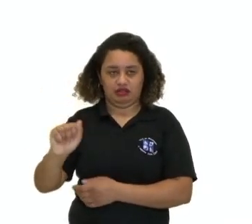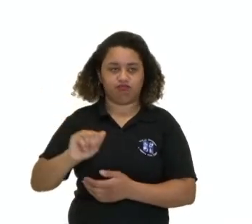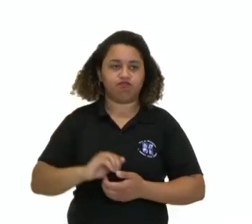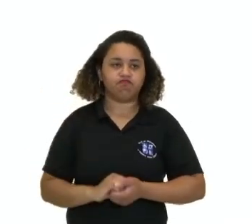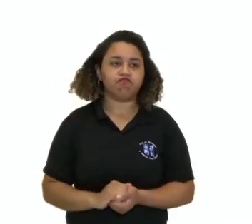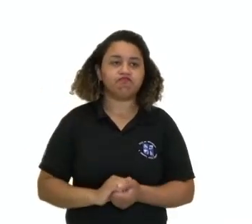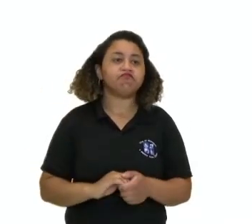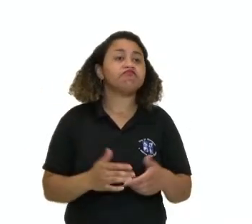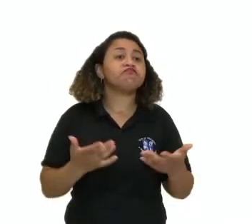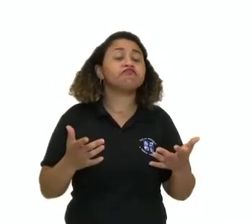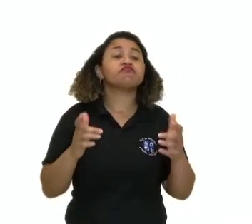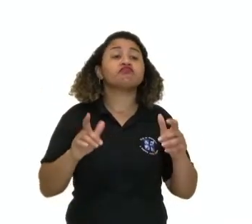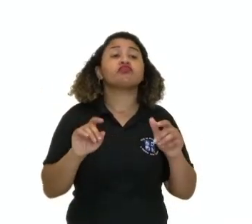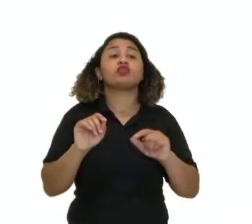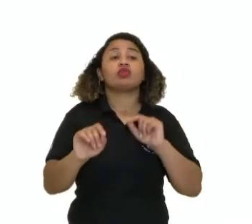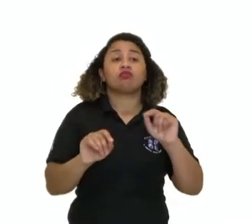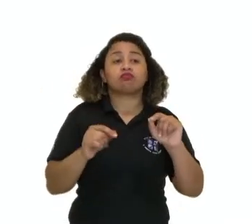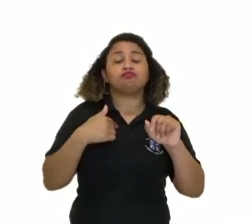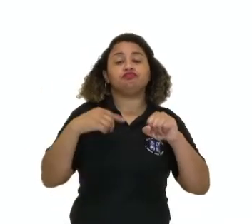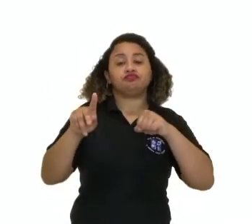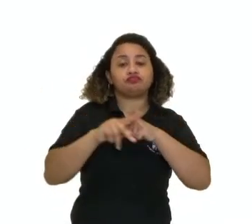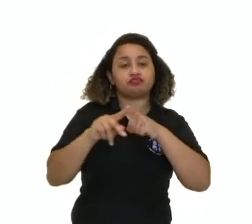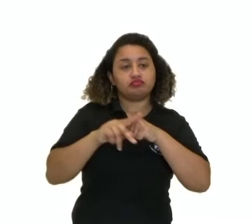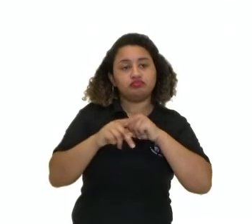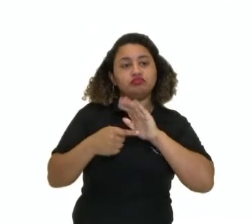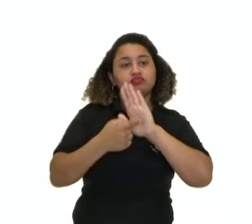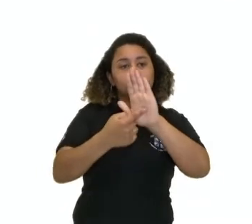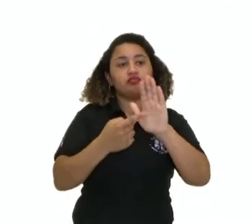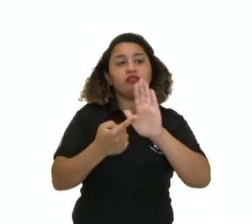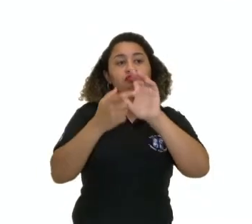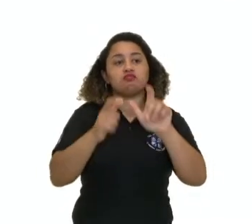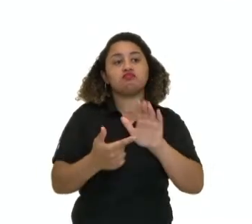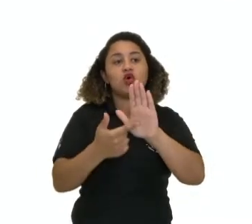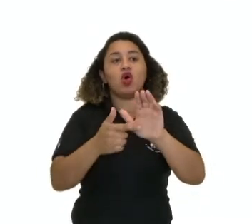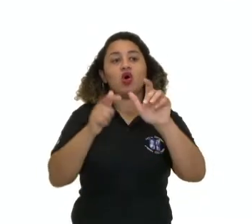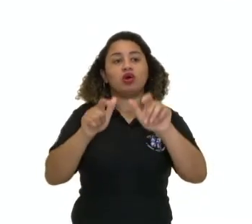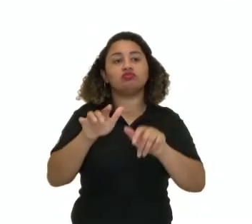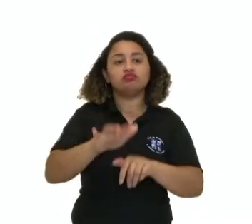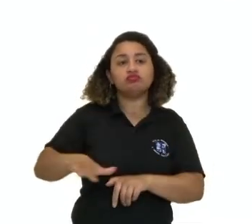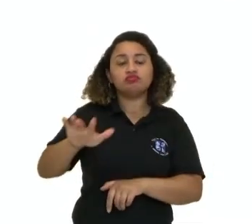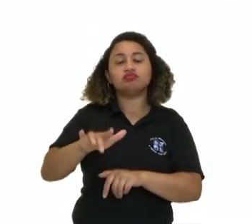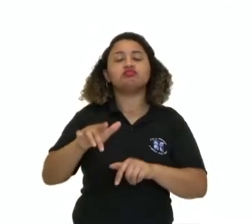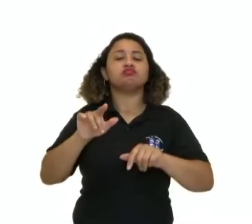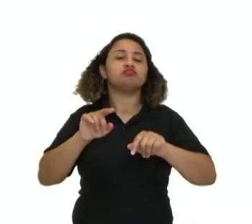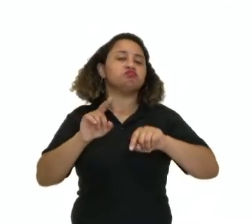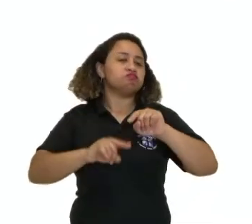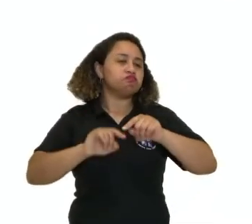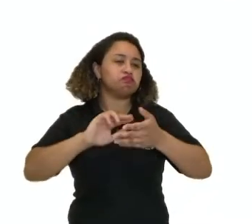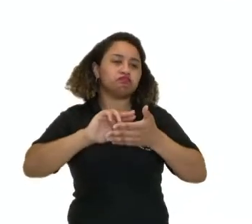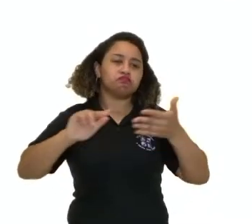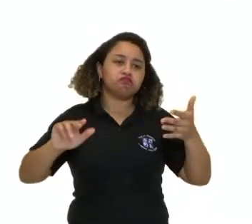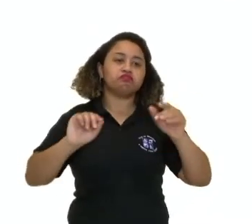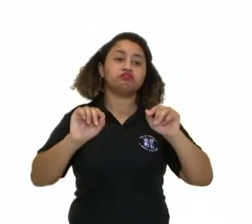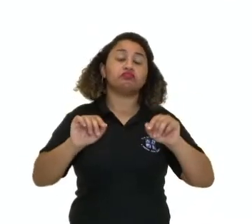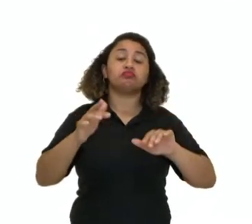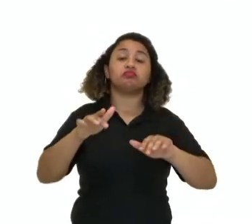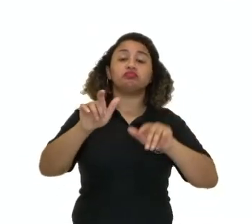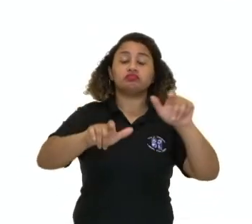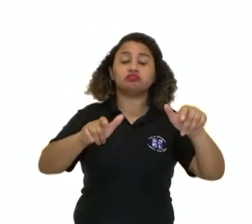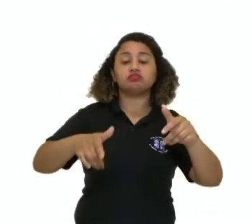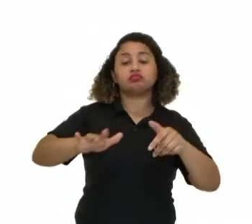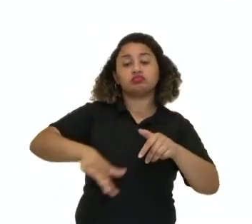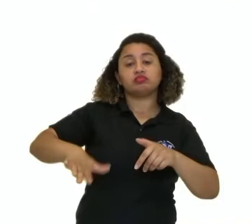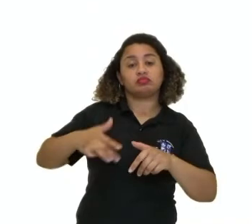Quando a paixão do açúcar pronomes demonstrativos marcam a posição espacial de um elemento qualquer em relação as pessoas do